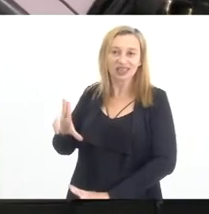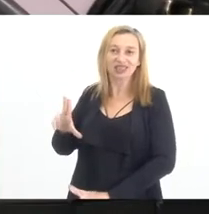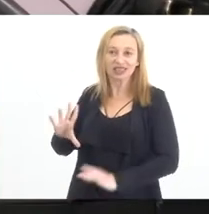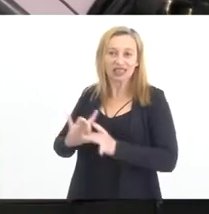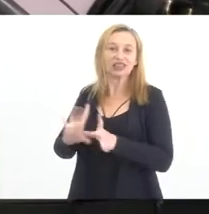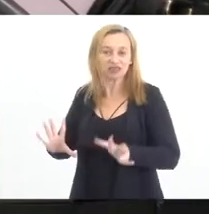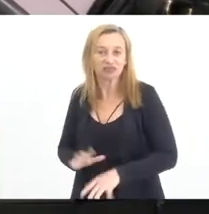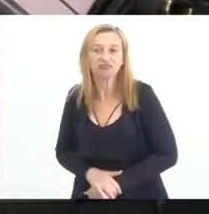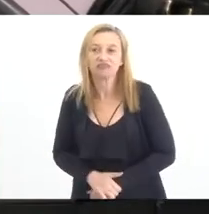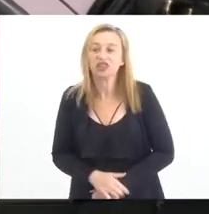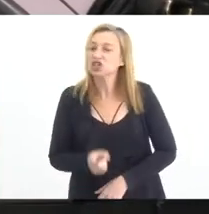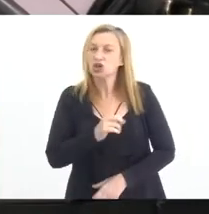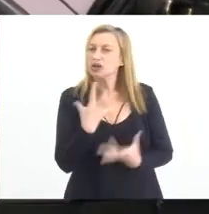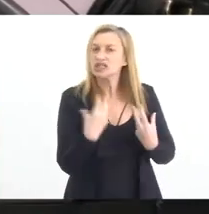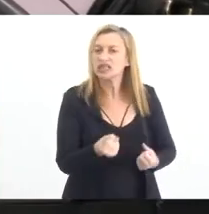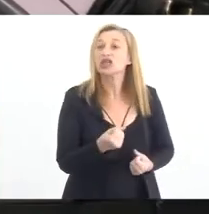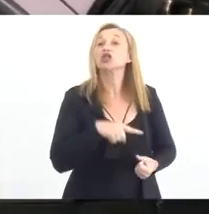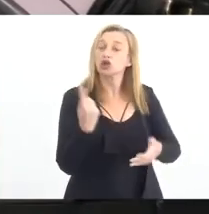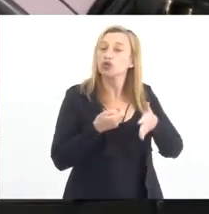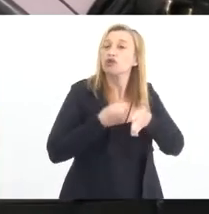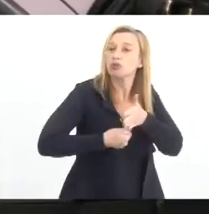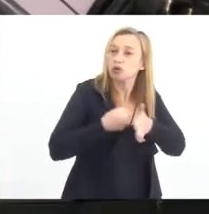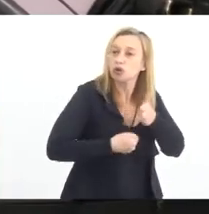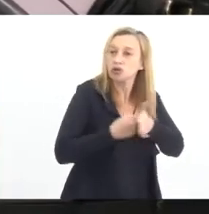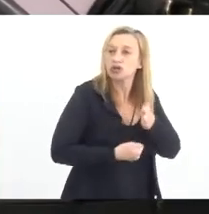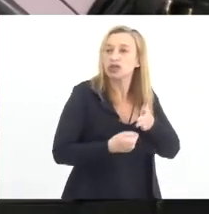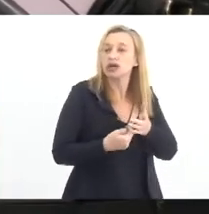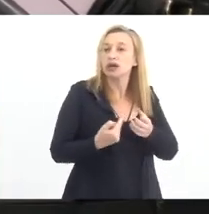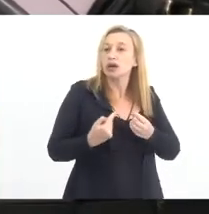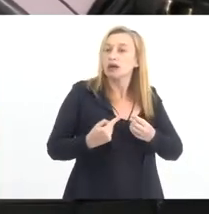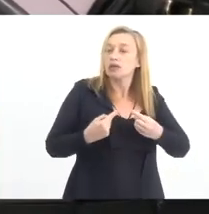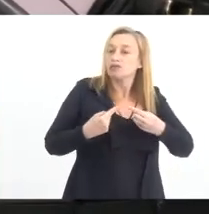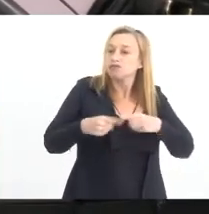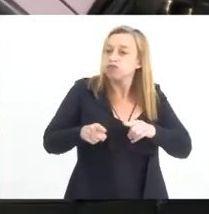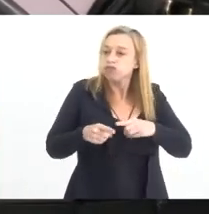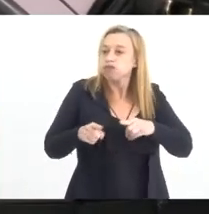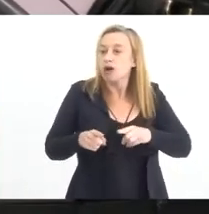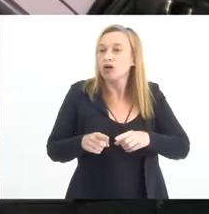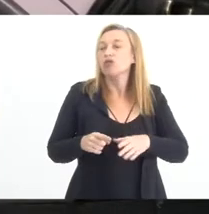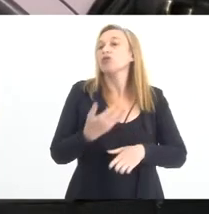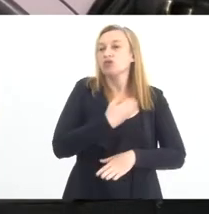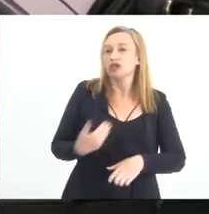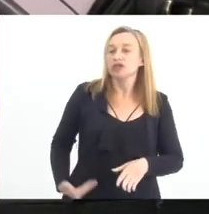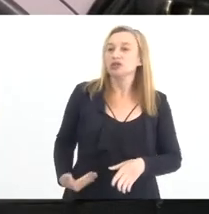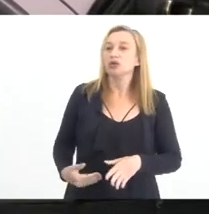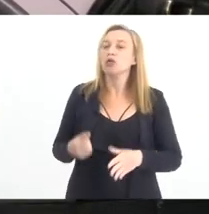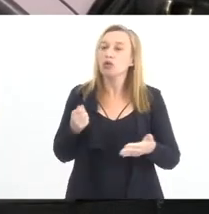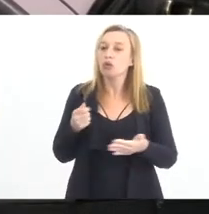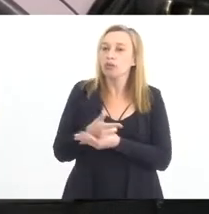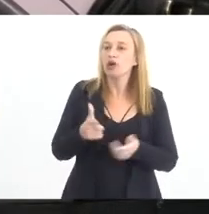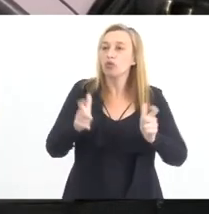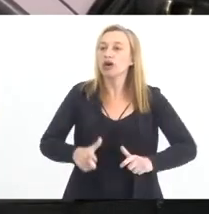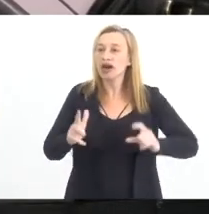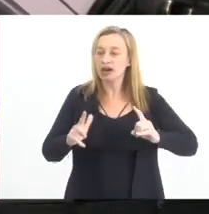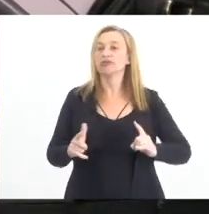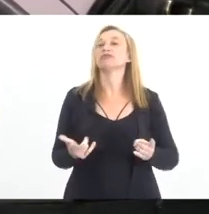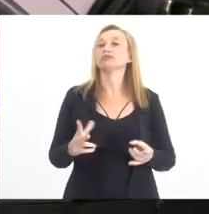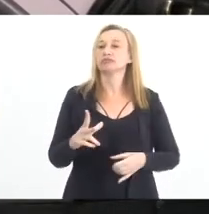aceitamos isso. Nós aceitamos e vamos lutar para impor ao governador a comprar um espaço público, para dar o direito a ter o